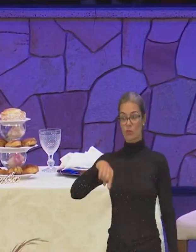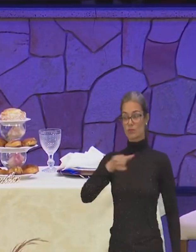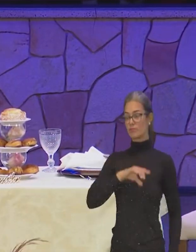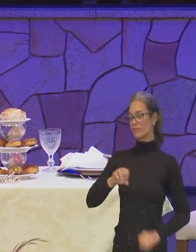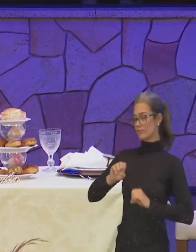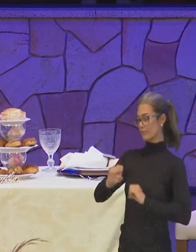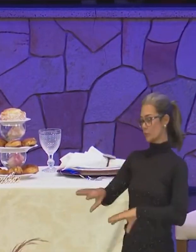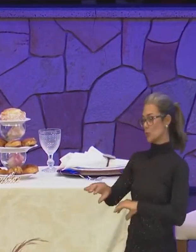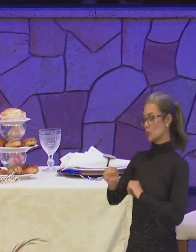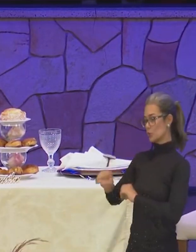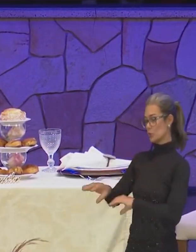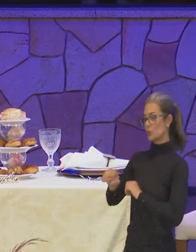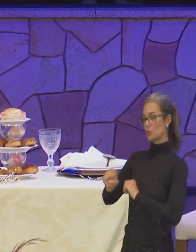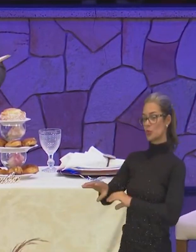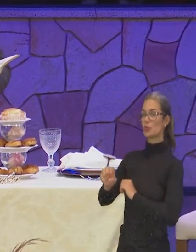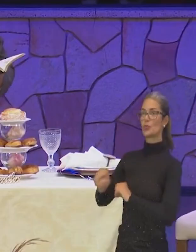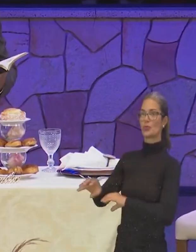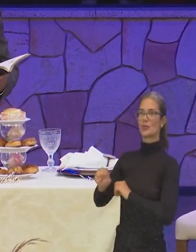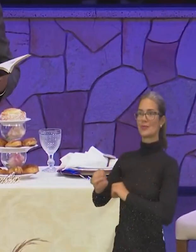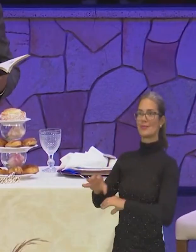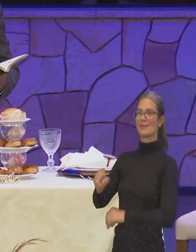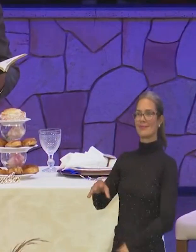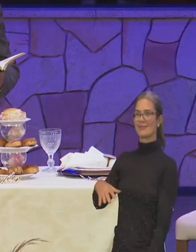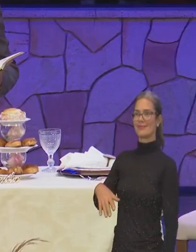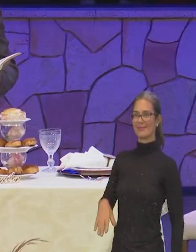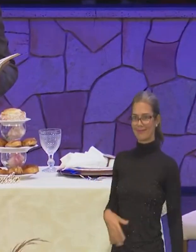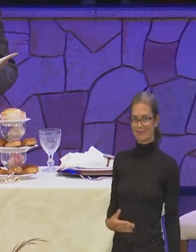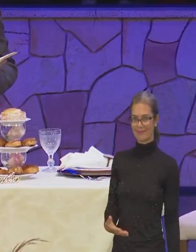contar às próximas gerações.